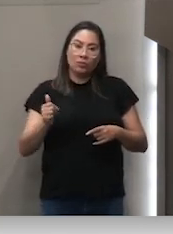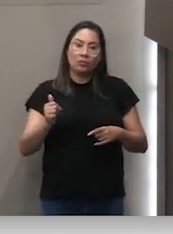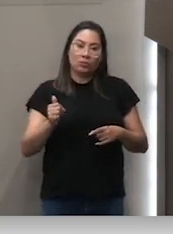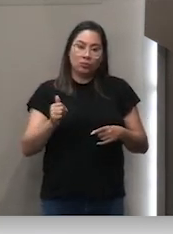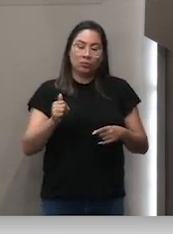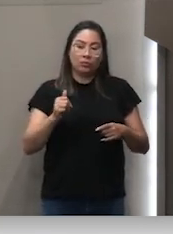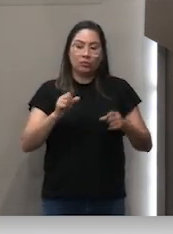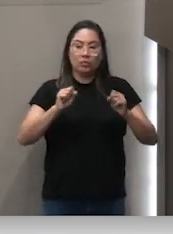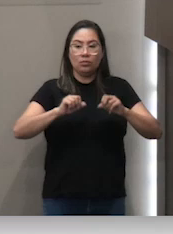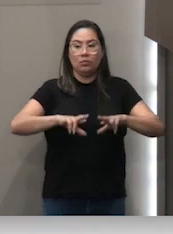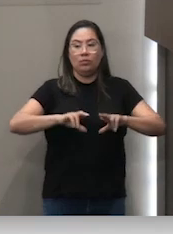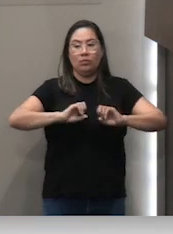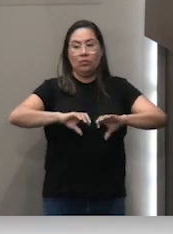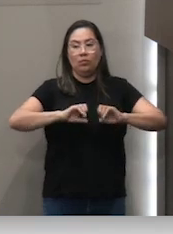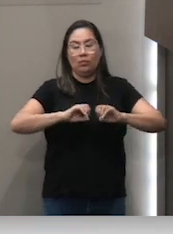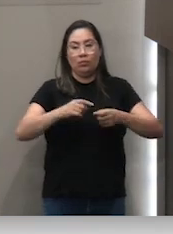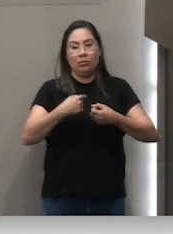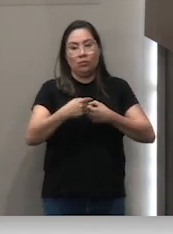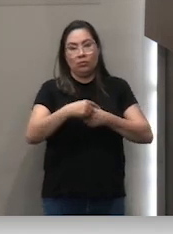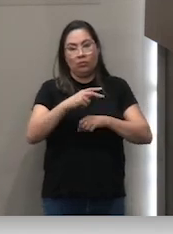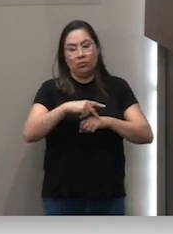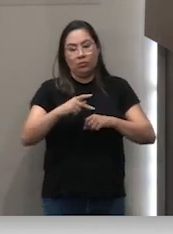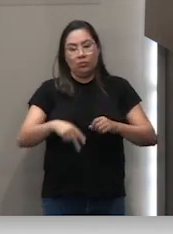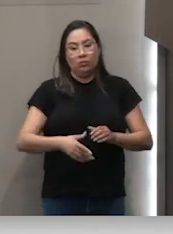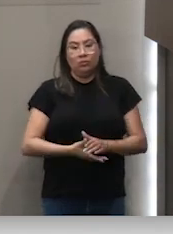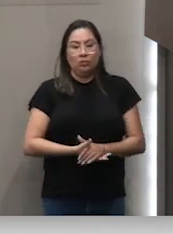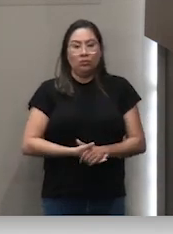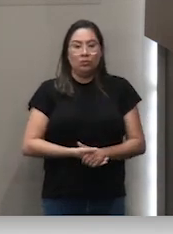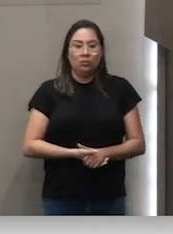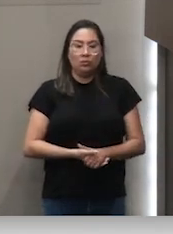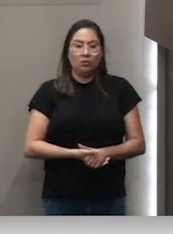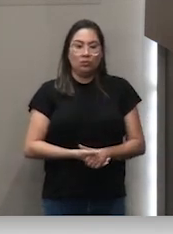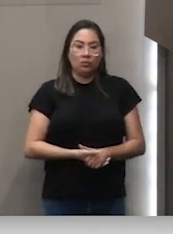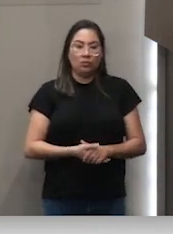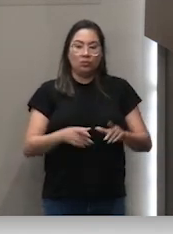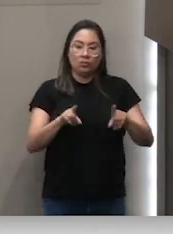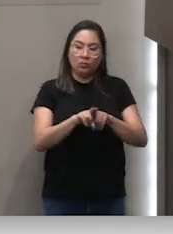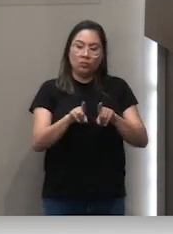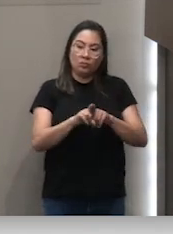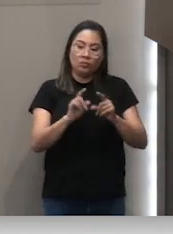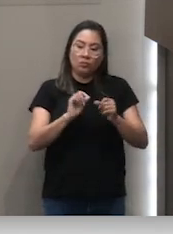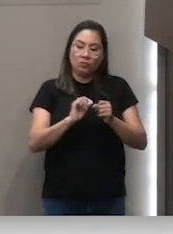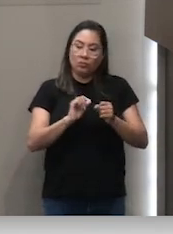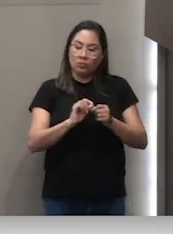da educação aqui do município de Passo Fundo. Também fizemos, né,